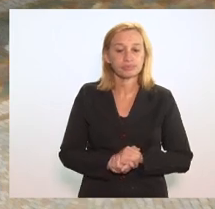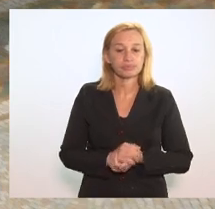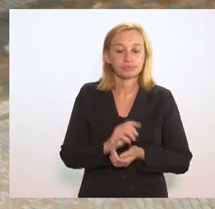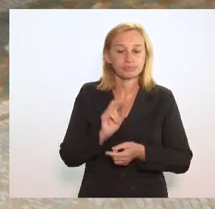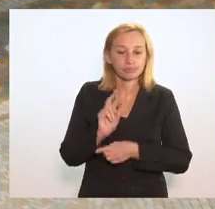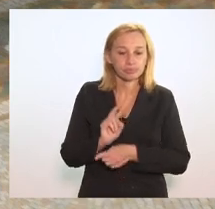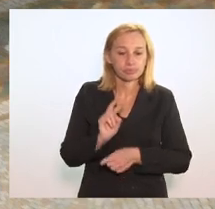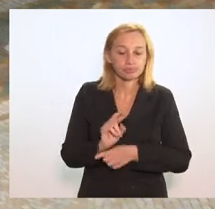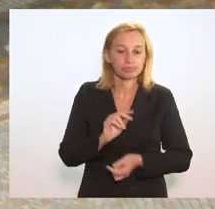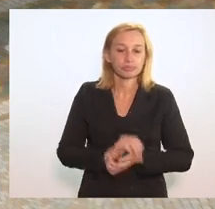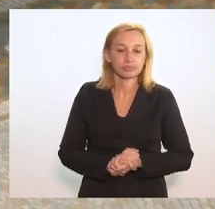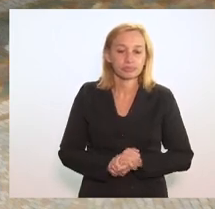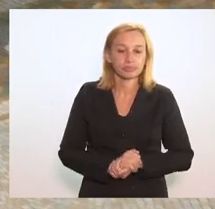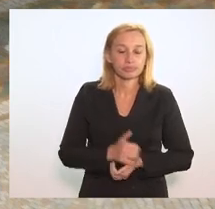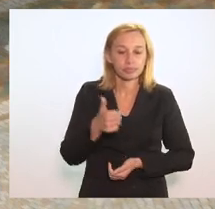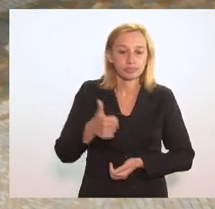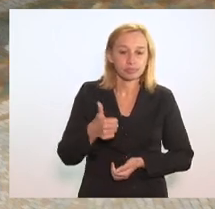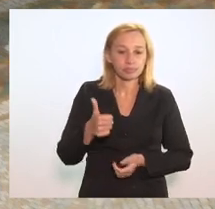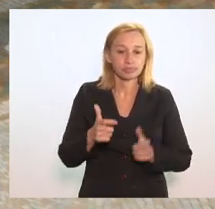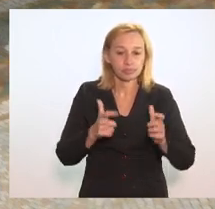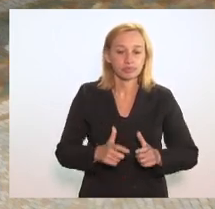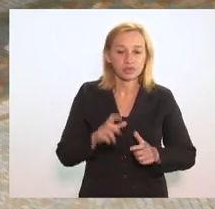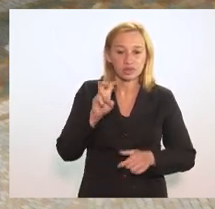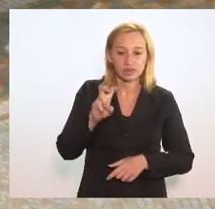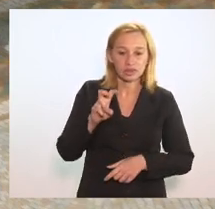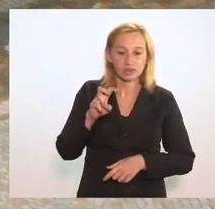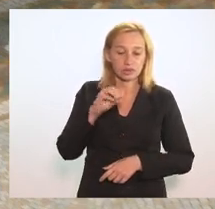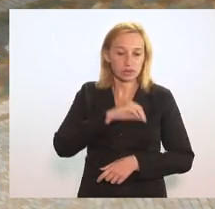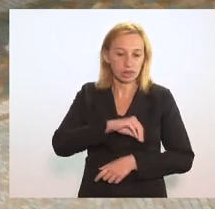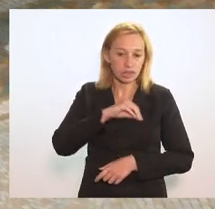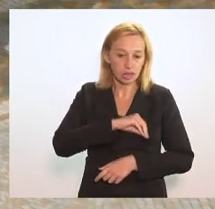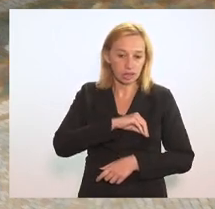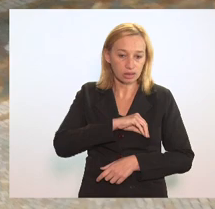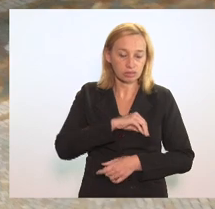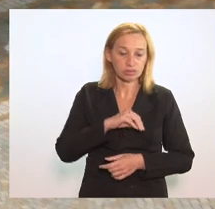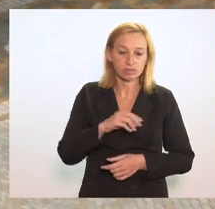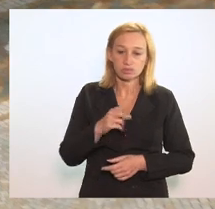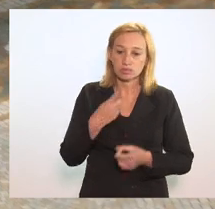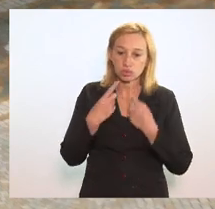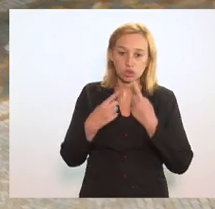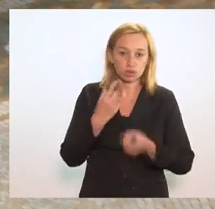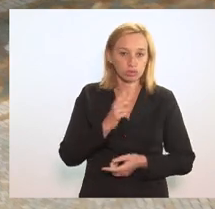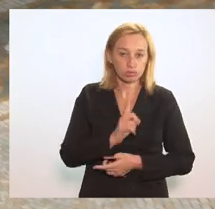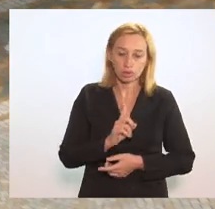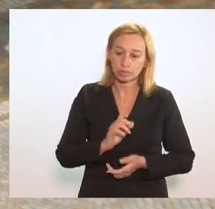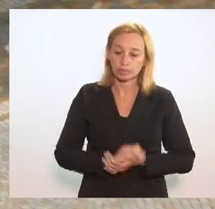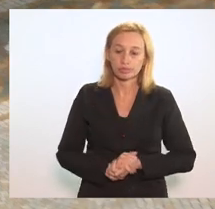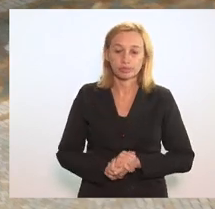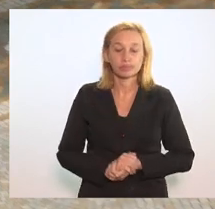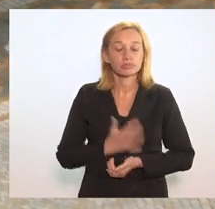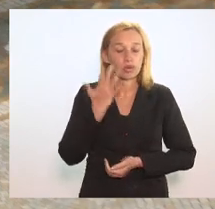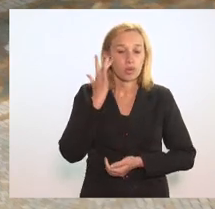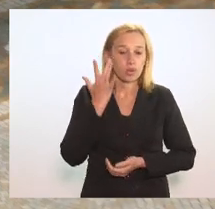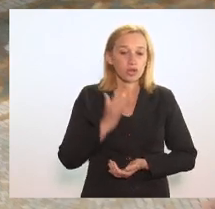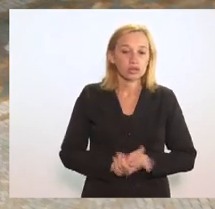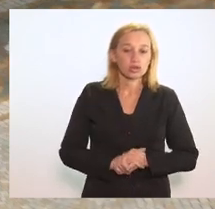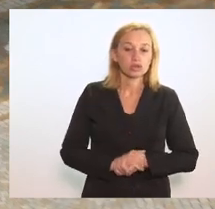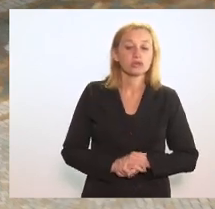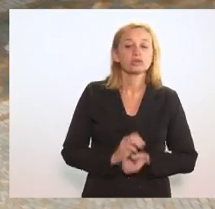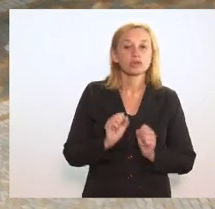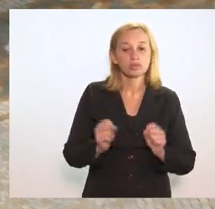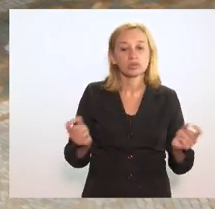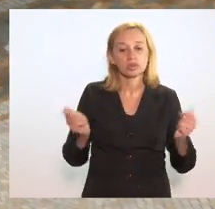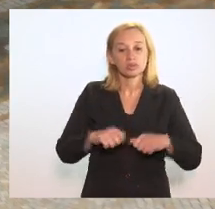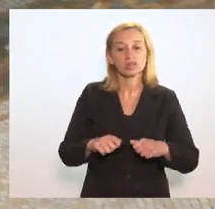lugar, a questão da per capita de 5 salários nós não podemos discutir. Acho que nós temos a possibilidade